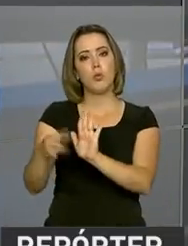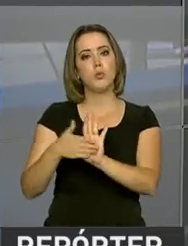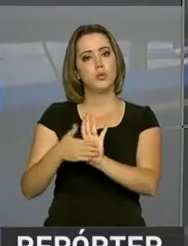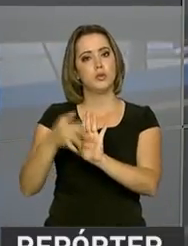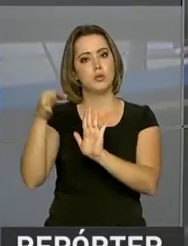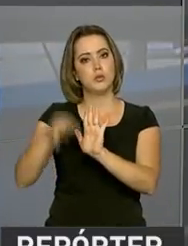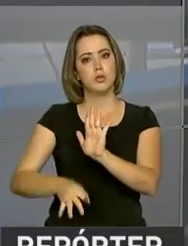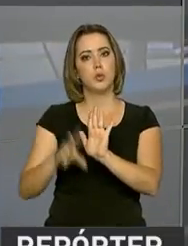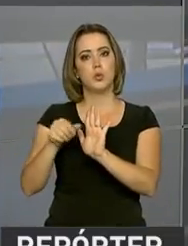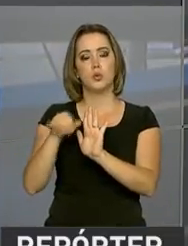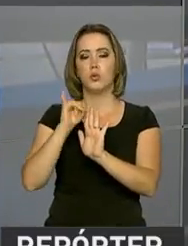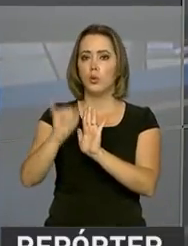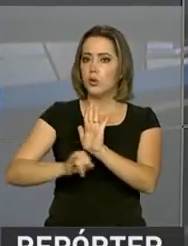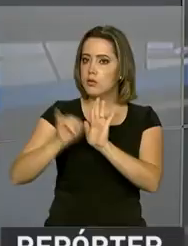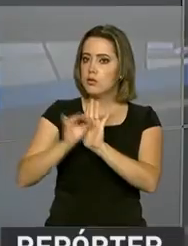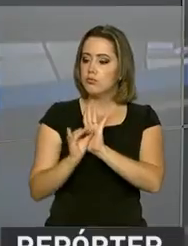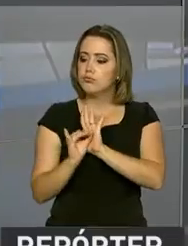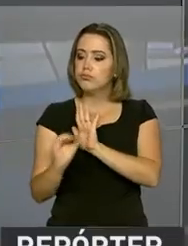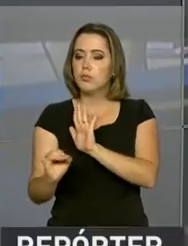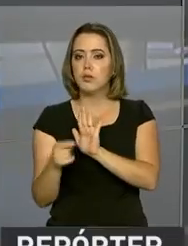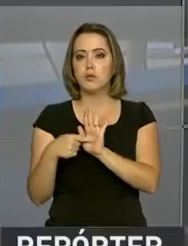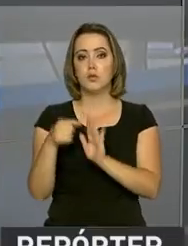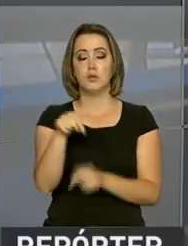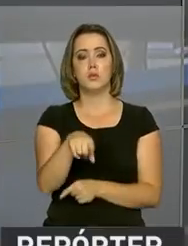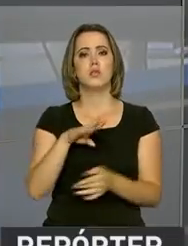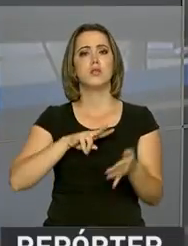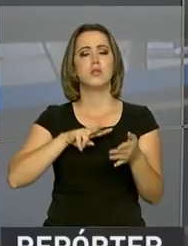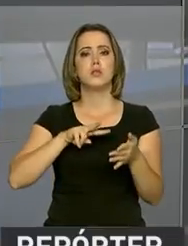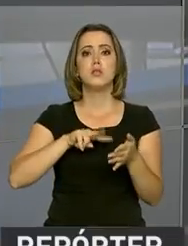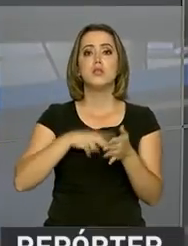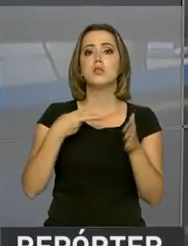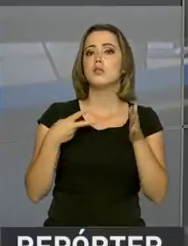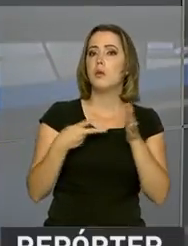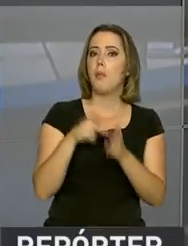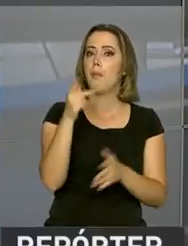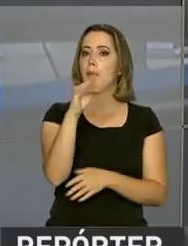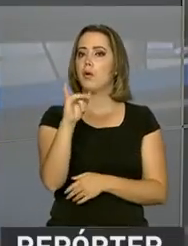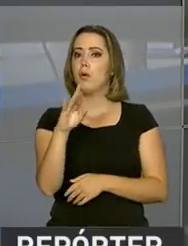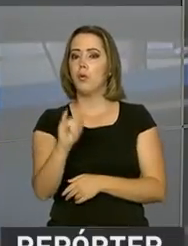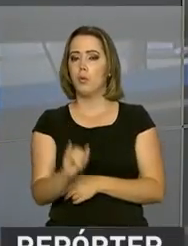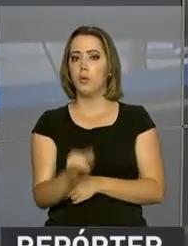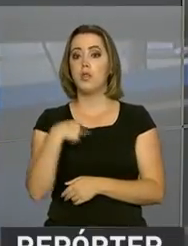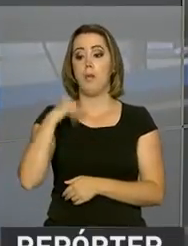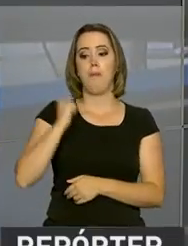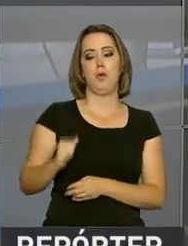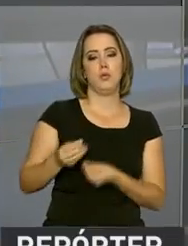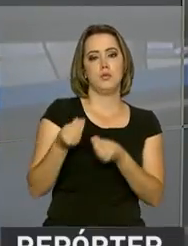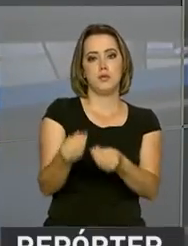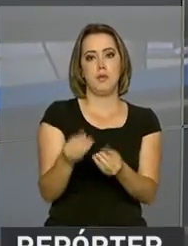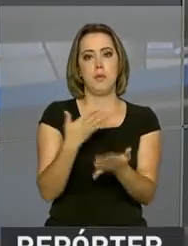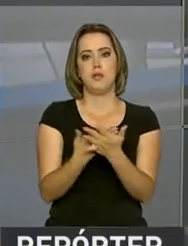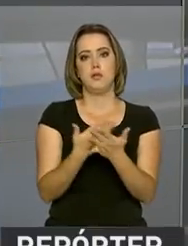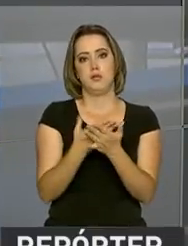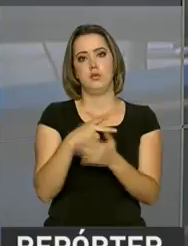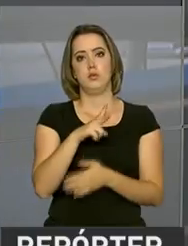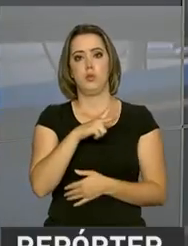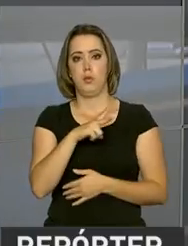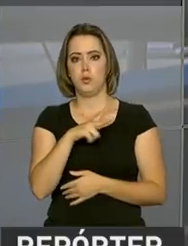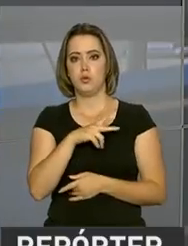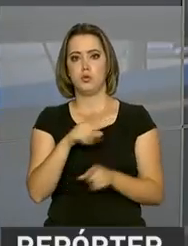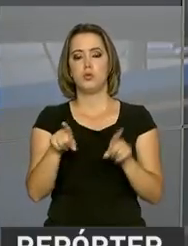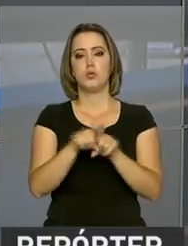para todos oferece bolsas de estudo integrais e parciais em instituições privadas de educação superior